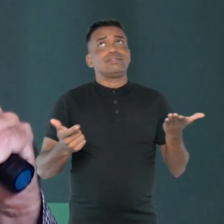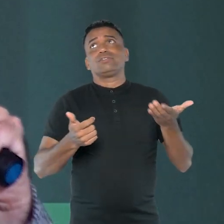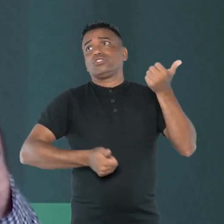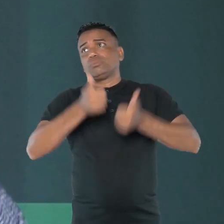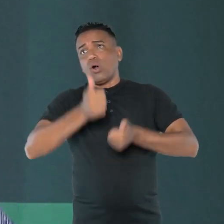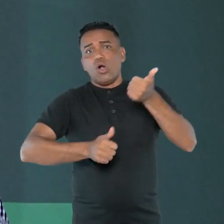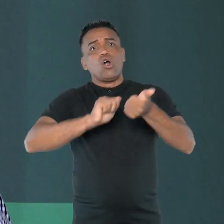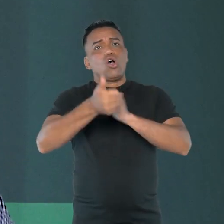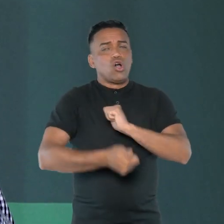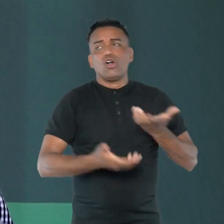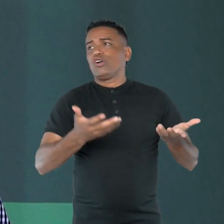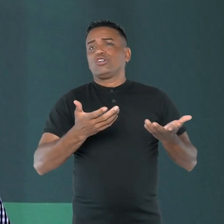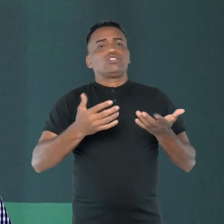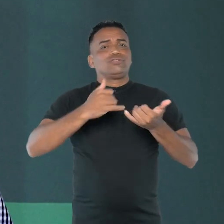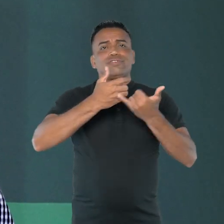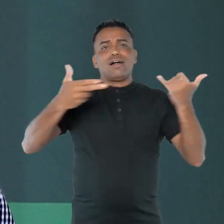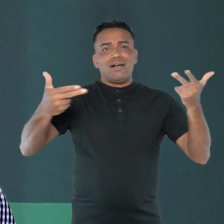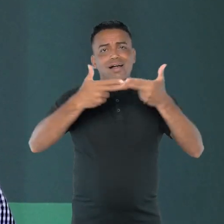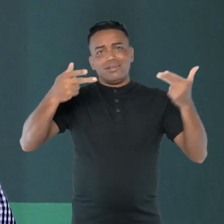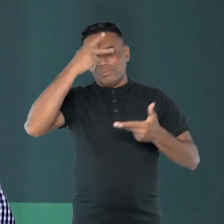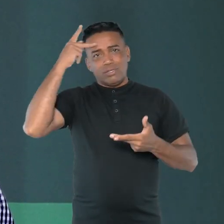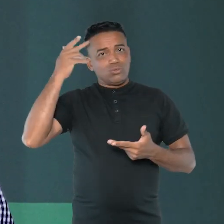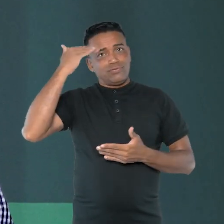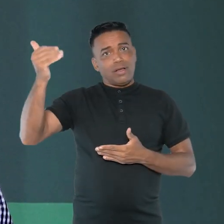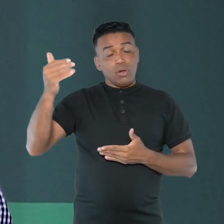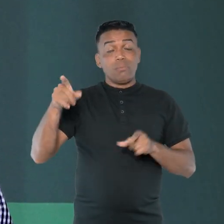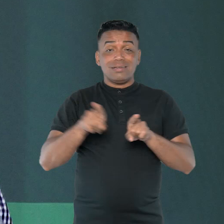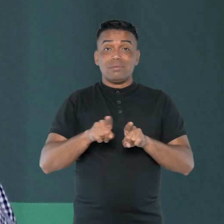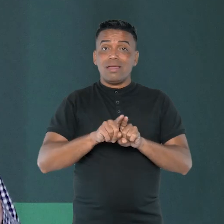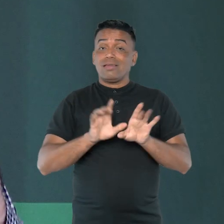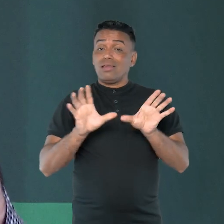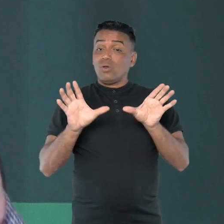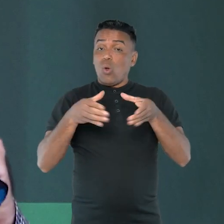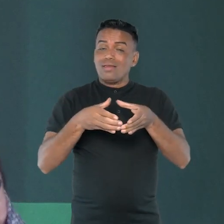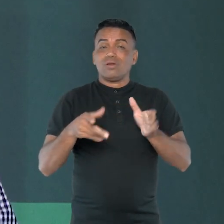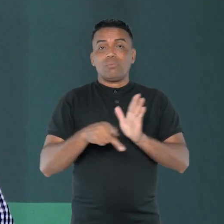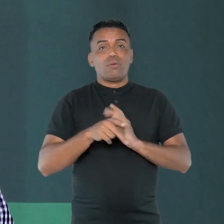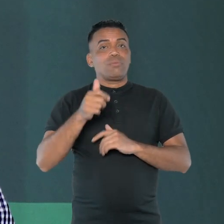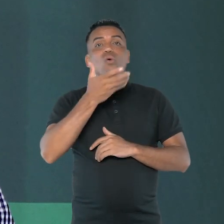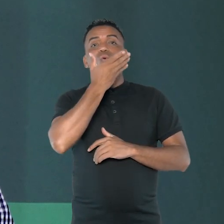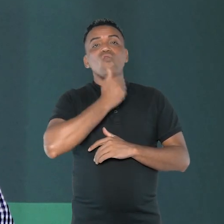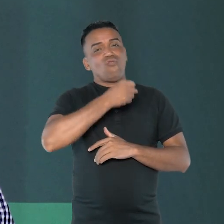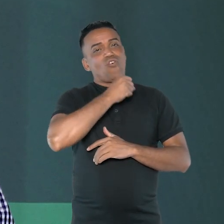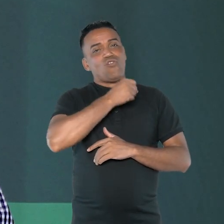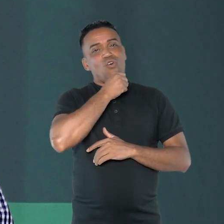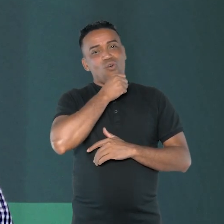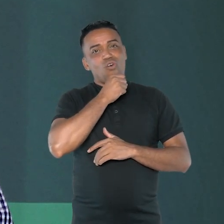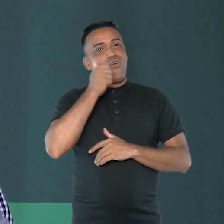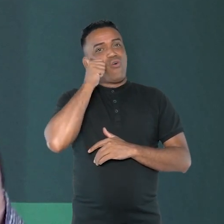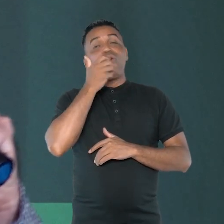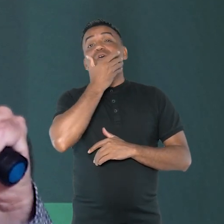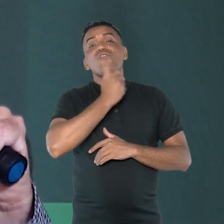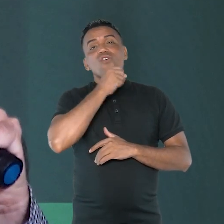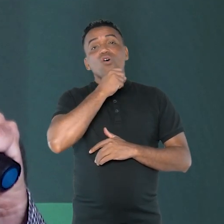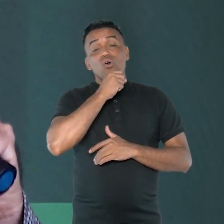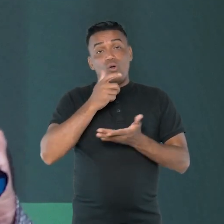Moreira, João Saldanha, mas os grandes cronistas, mas lendo também uma coleção do meu avô, que tinha uma coleção de